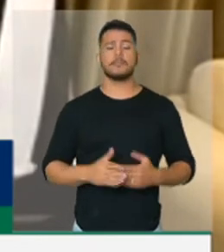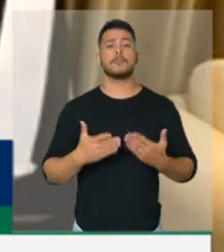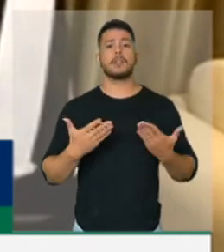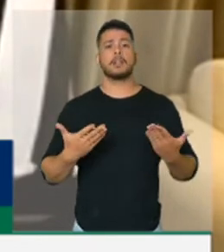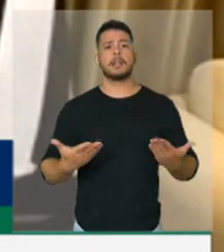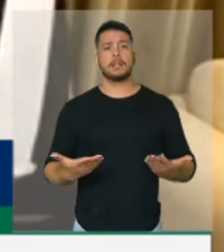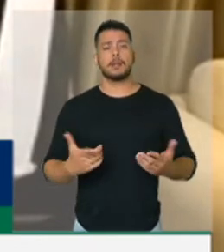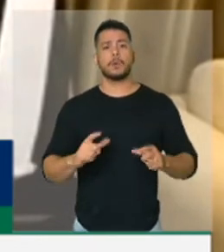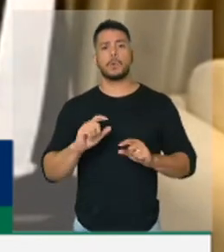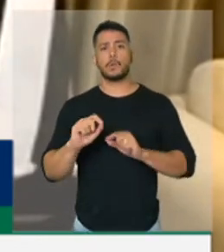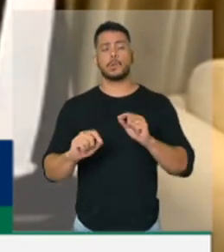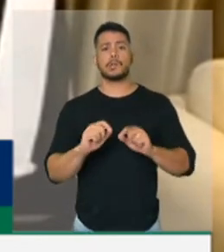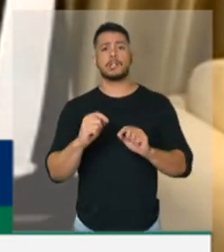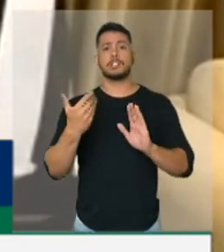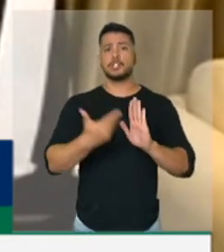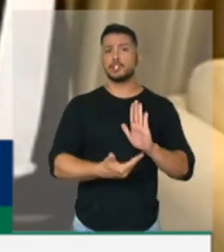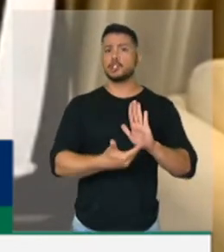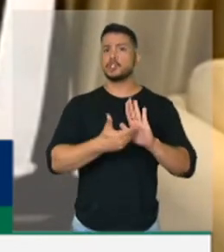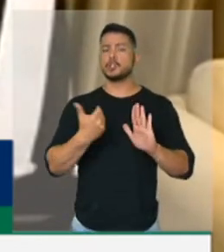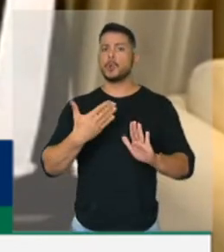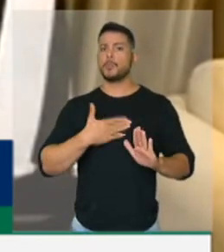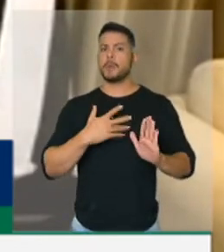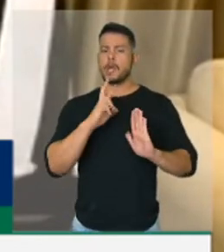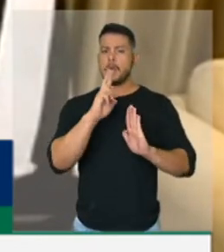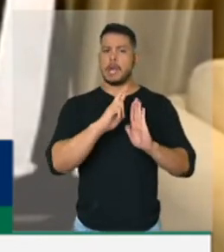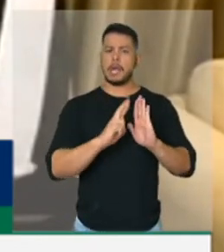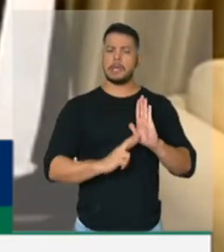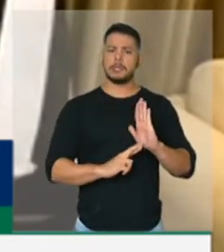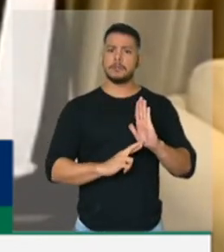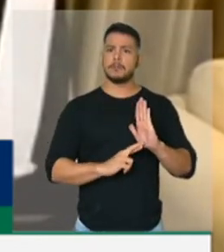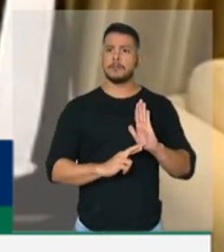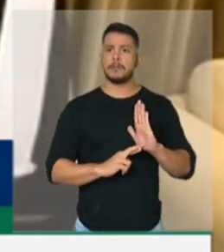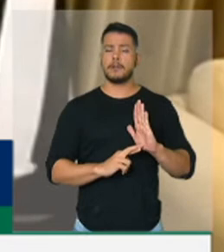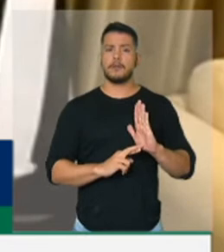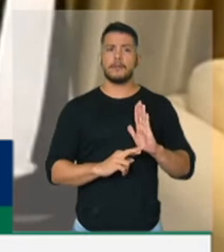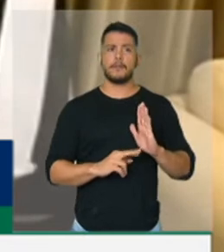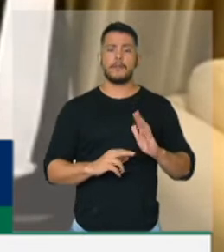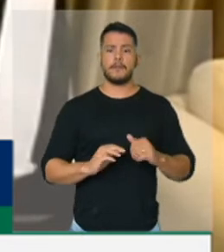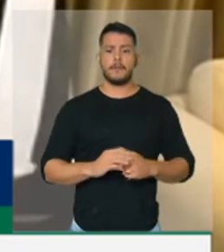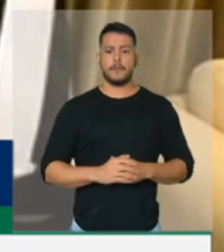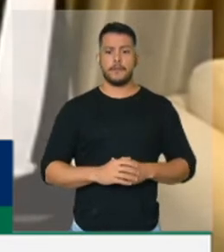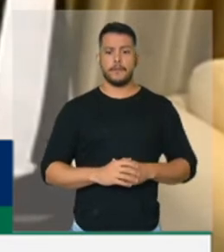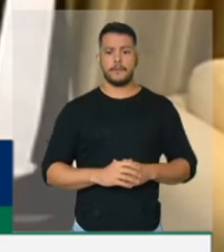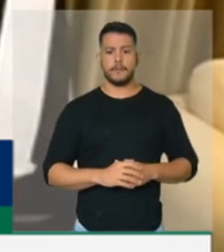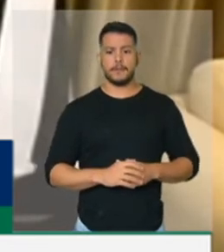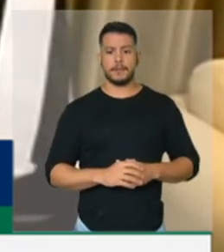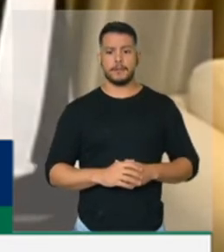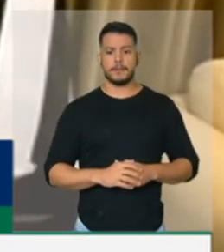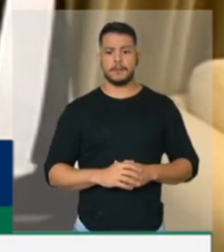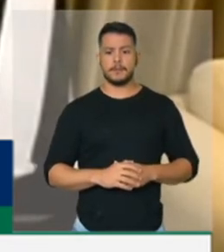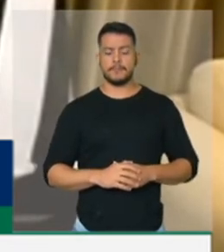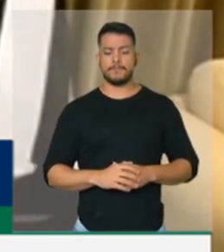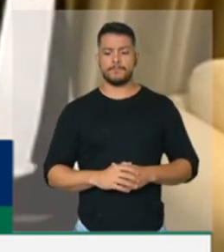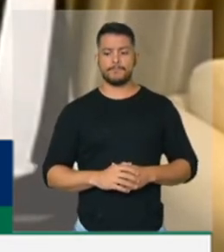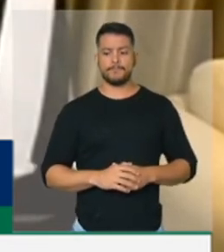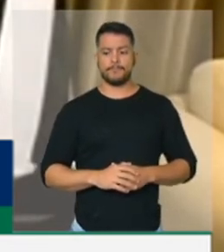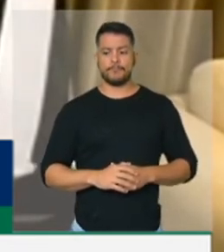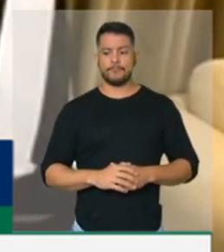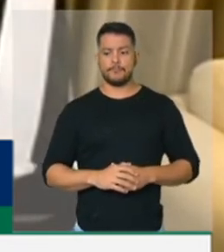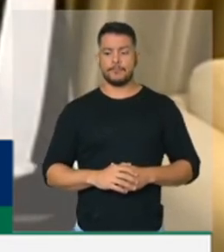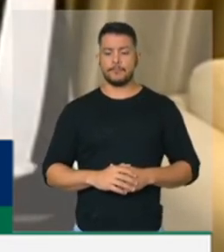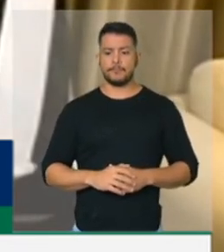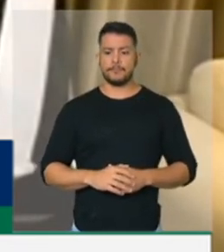que a destituição da minha relatoria da proposição em análise, por não estar distrita às hipóteses elencadas na questão de